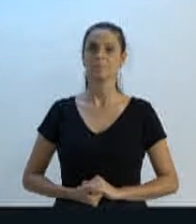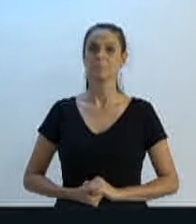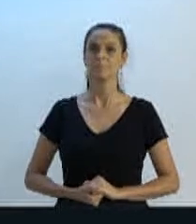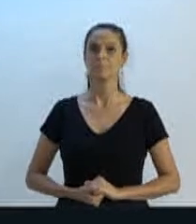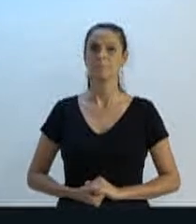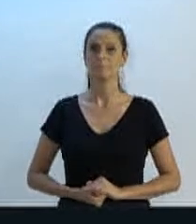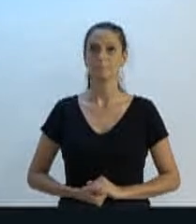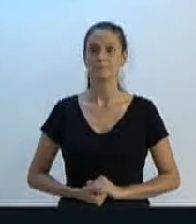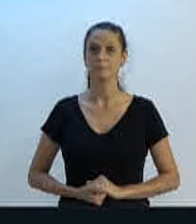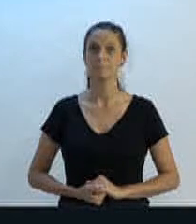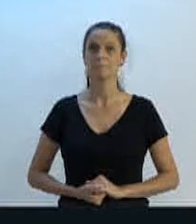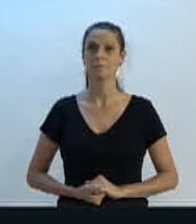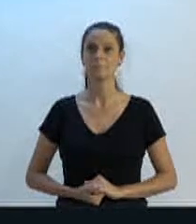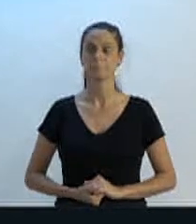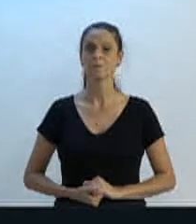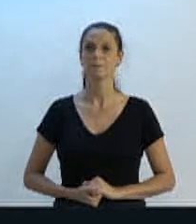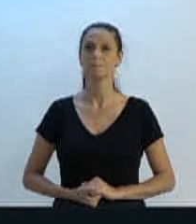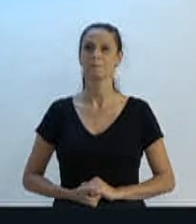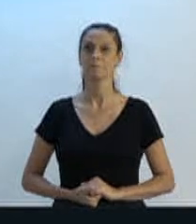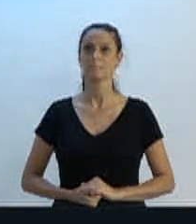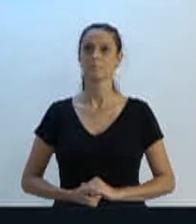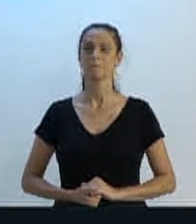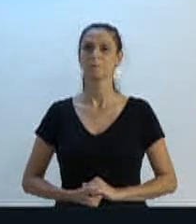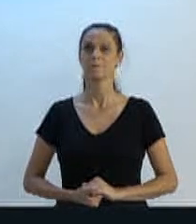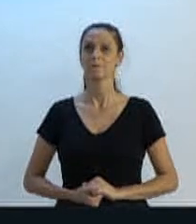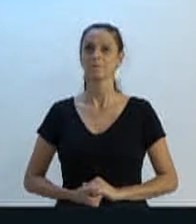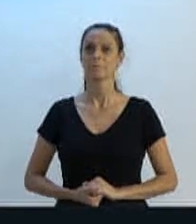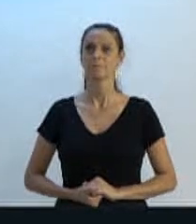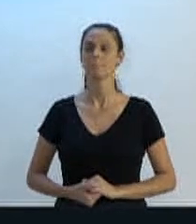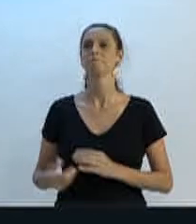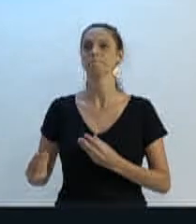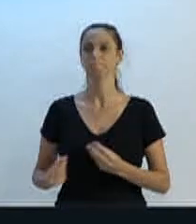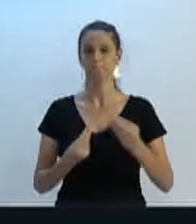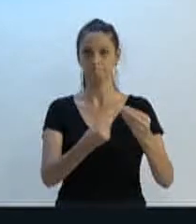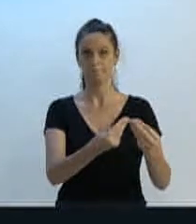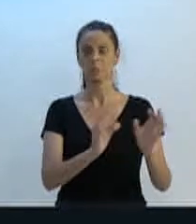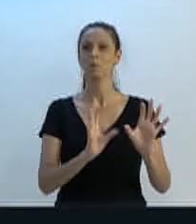Sim, isso, encaminhado à comissão de redação final.